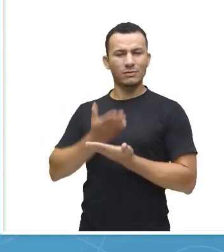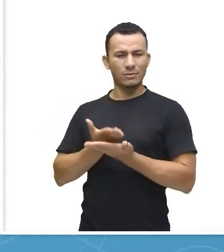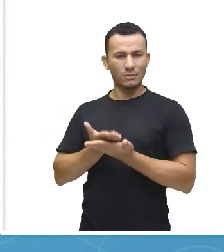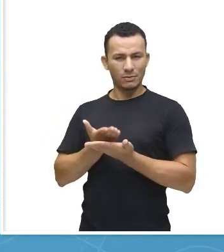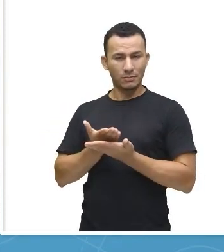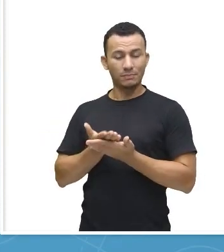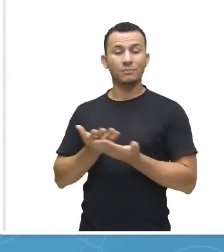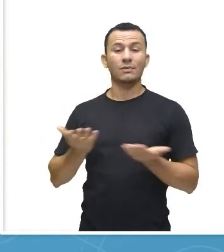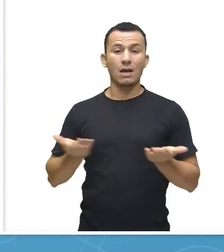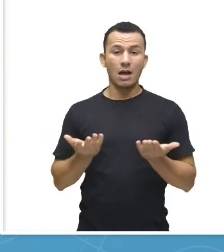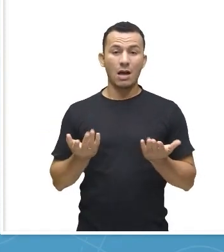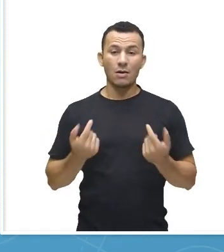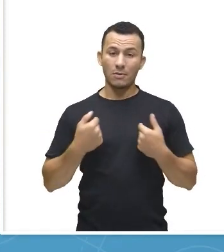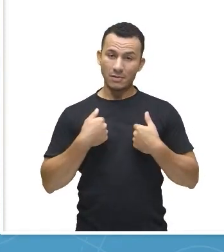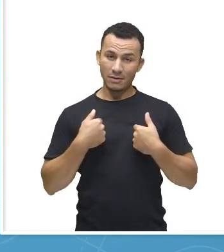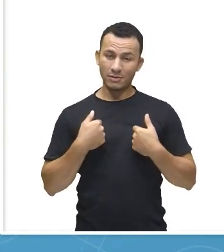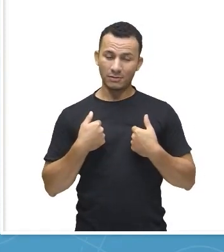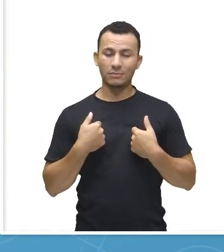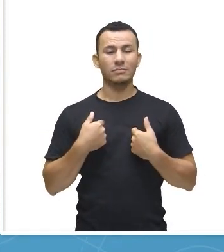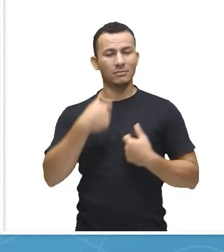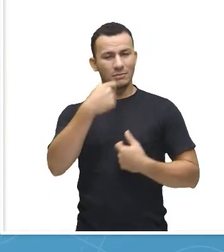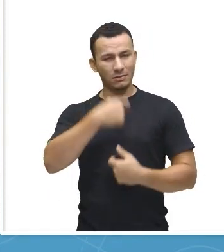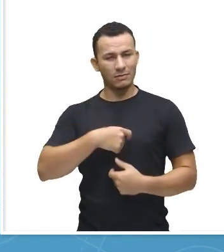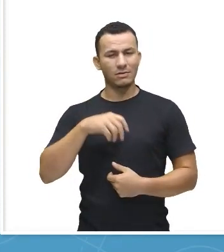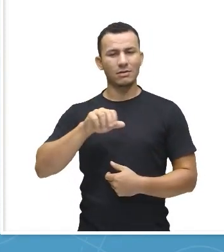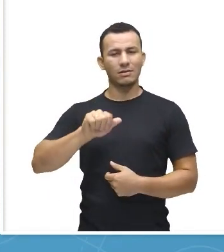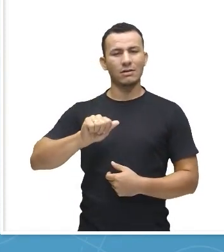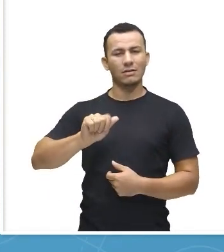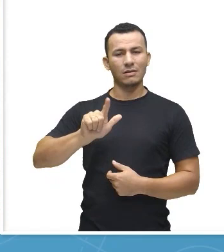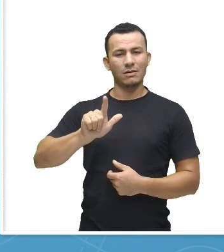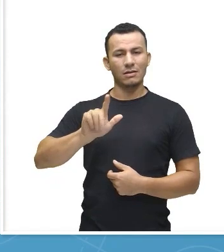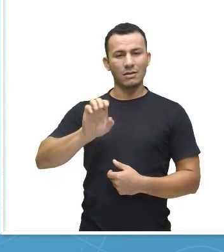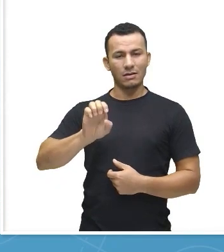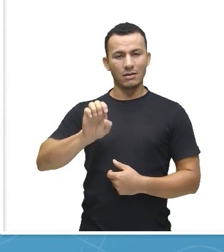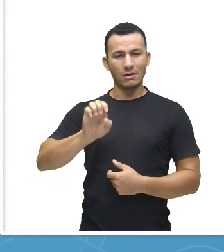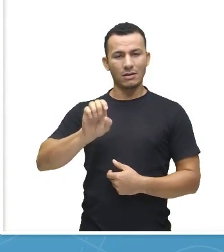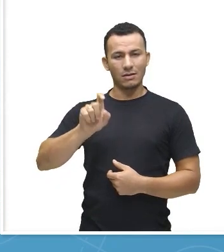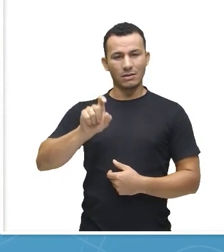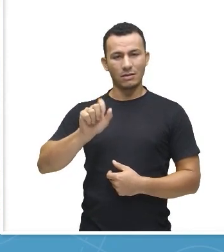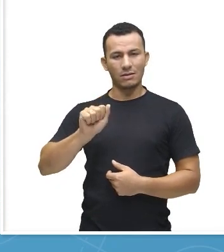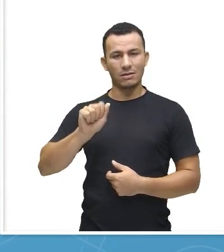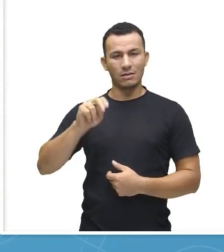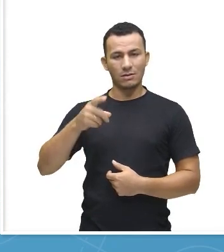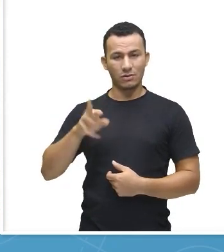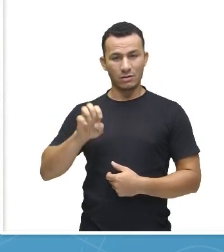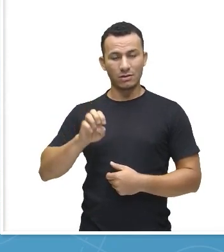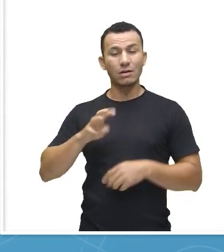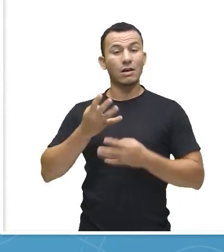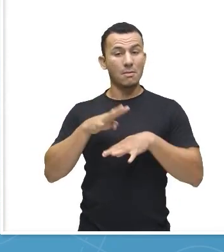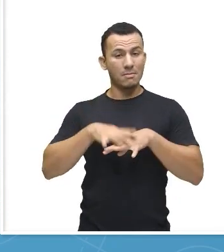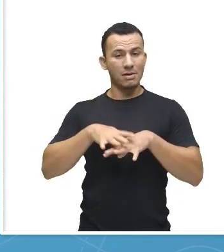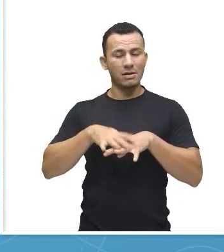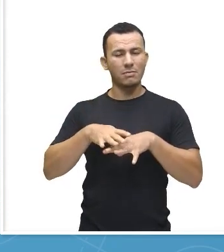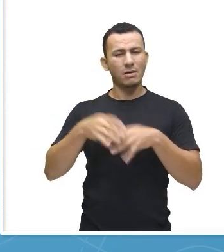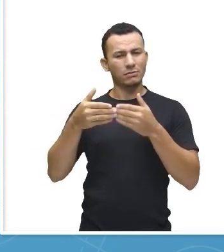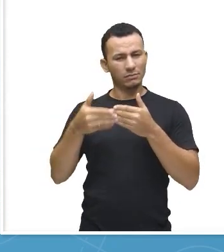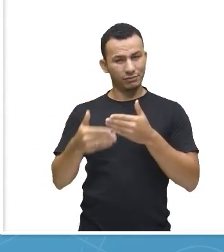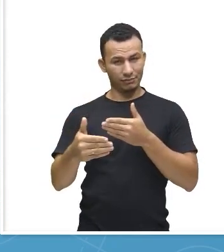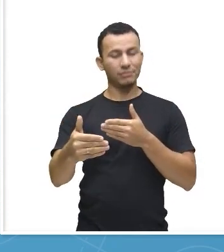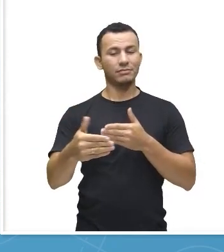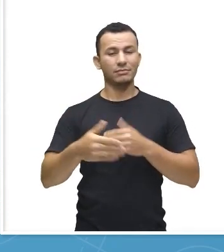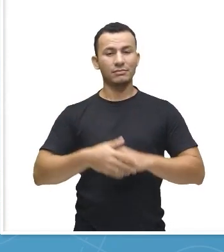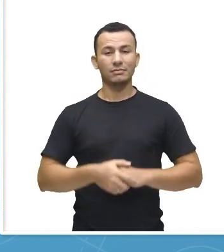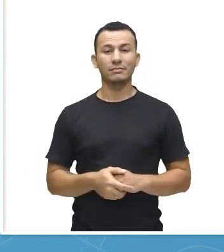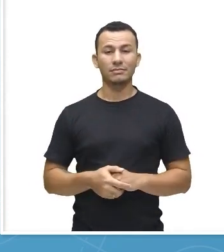né? Agora aqui com o professor Alexandre dos Santos, a nossa aula de matemática. Vamos dar continuidade hoje,